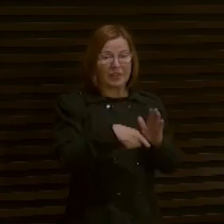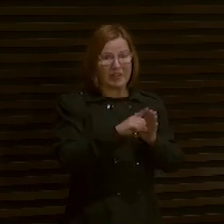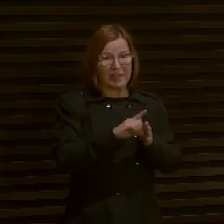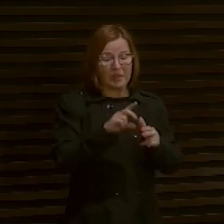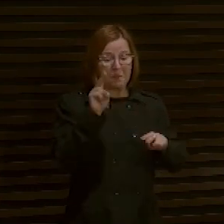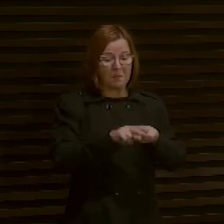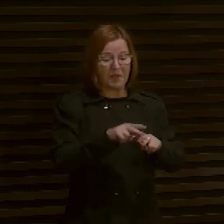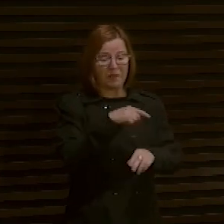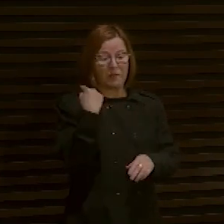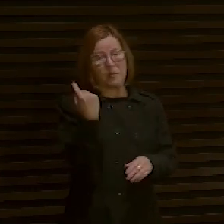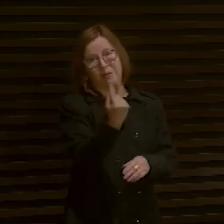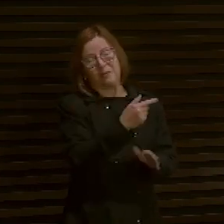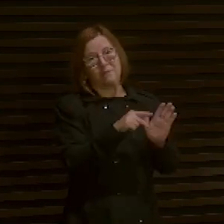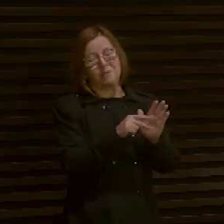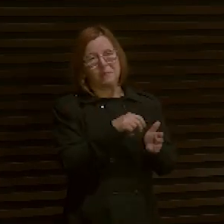nossos pecados.